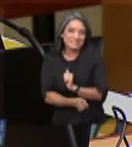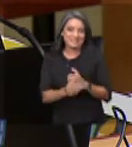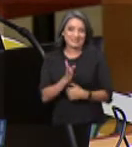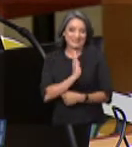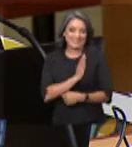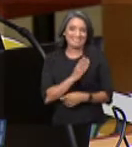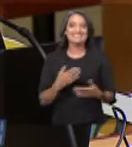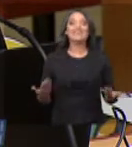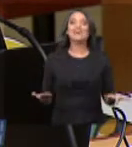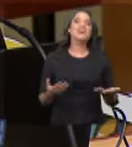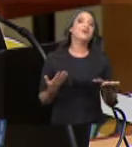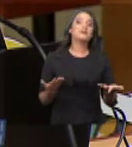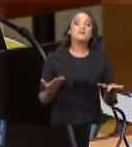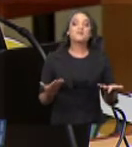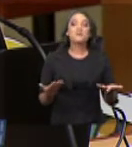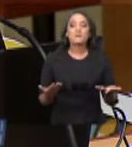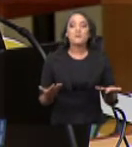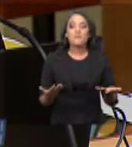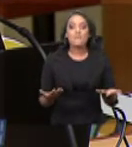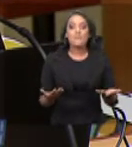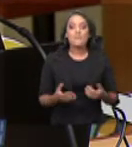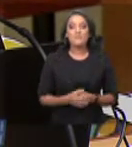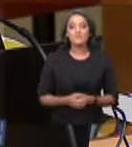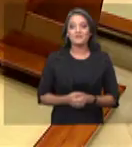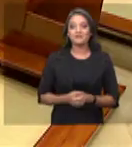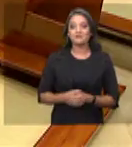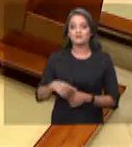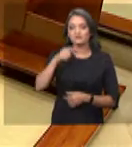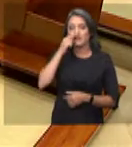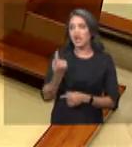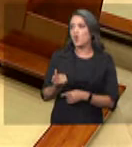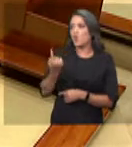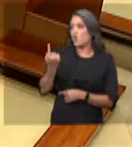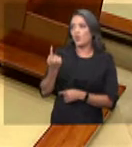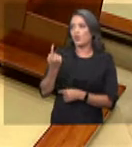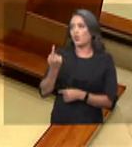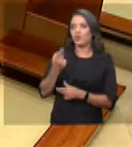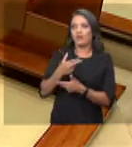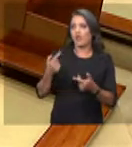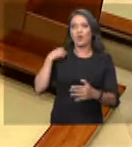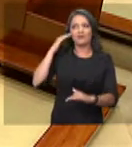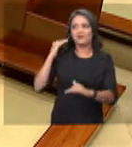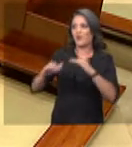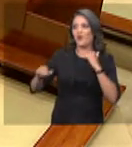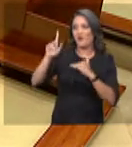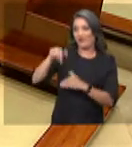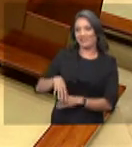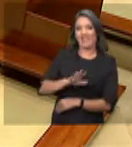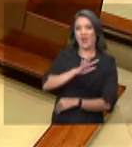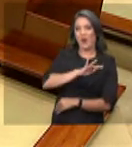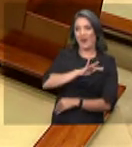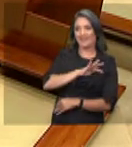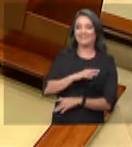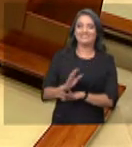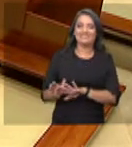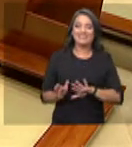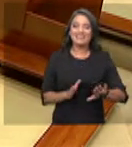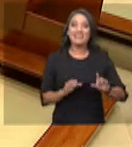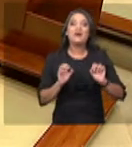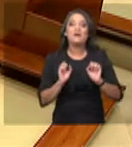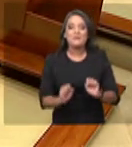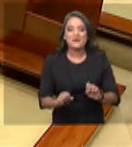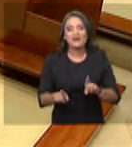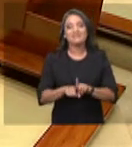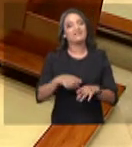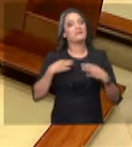de qualquer Qual é a única controvérsia com vossa excelência pode ir com a camisa do